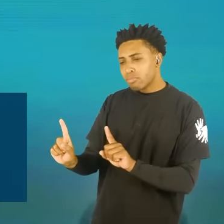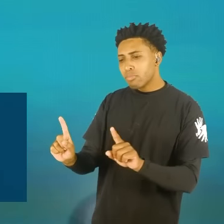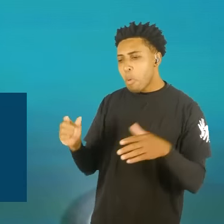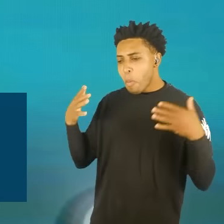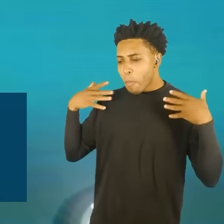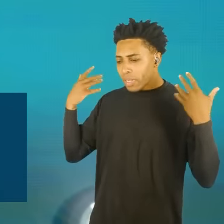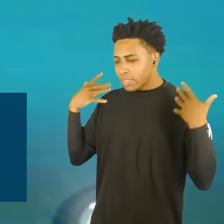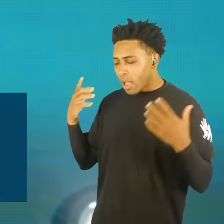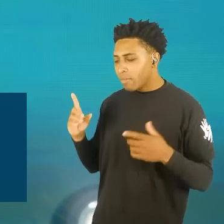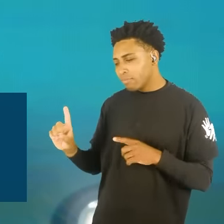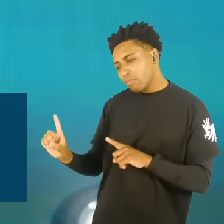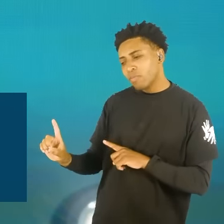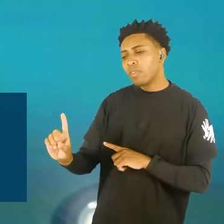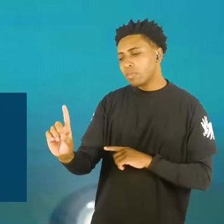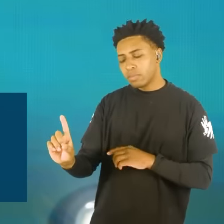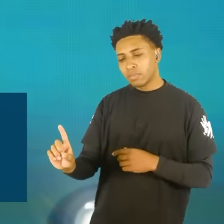Eu não vou fazer suspense aqui.